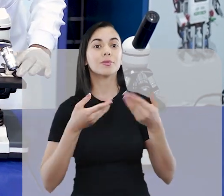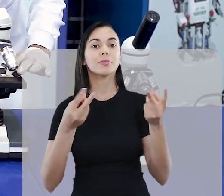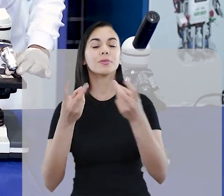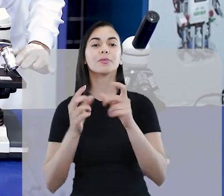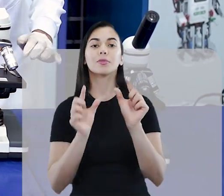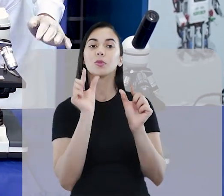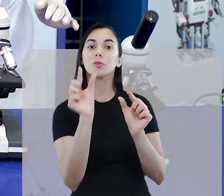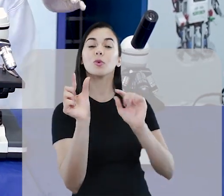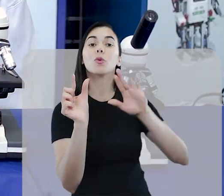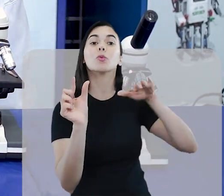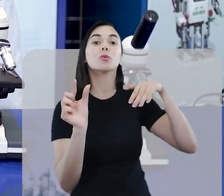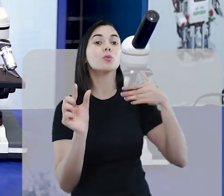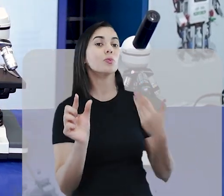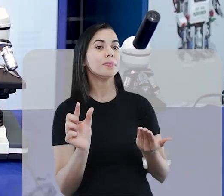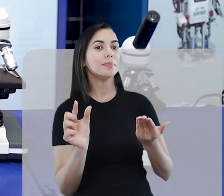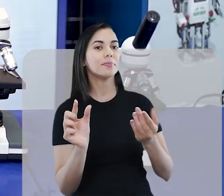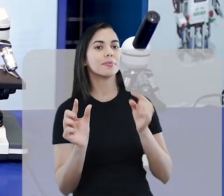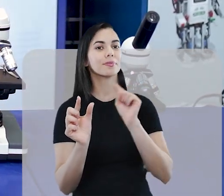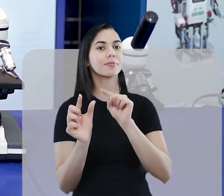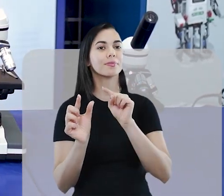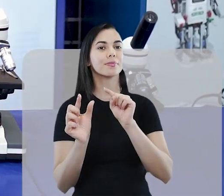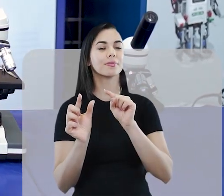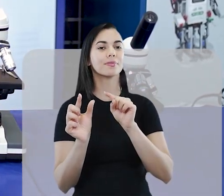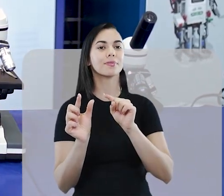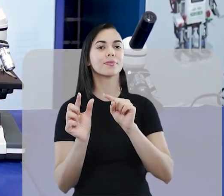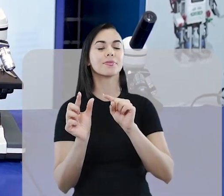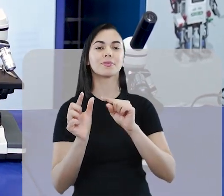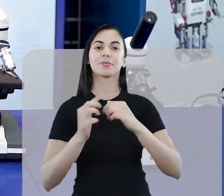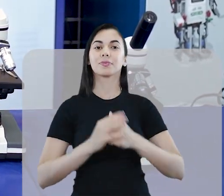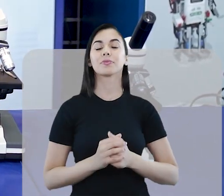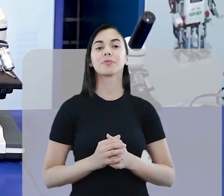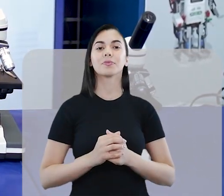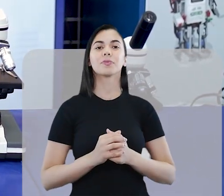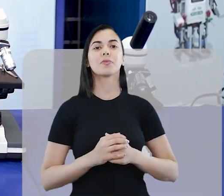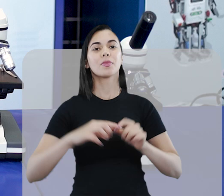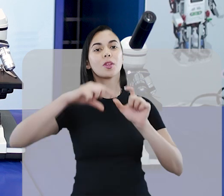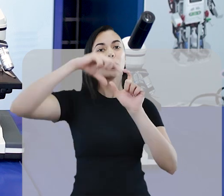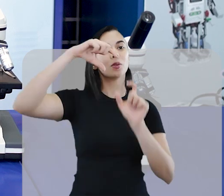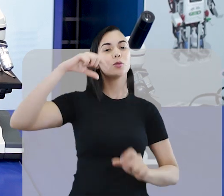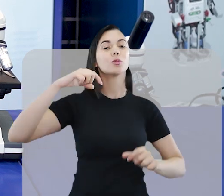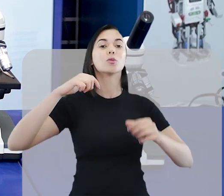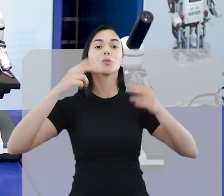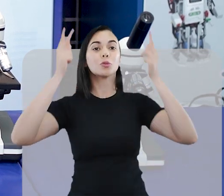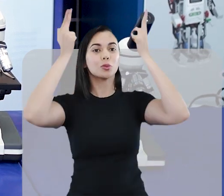uma lâmina, agora, medula espinal do coelho.